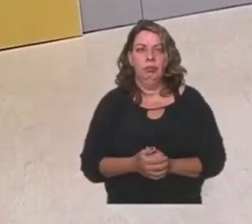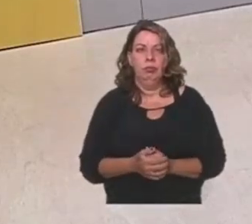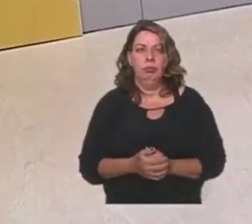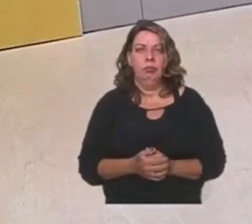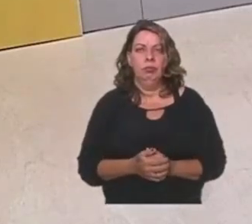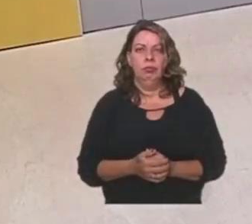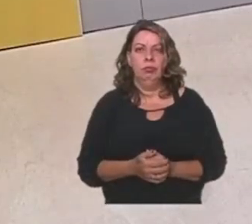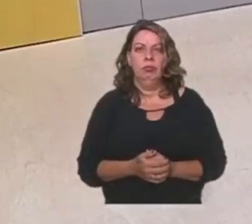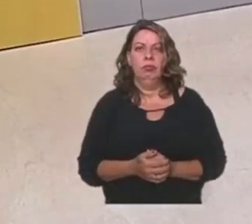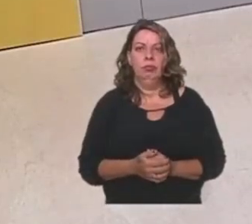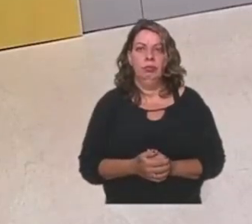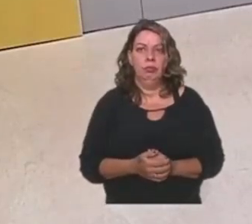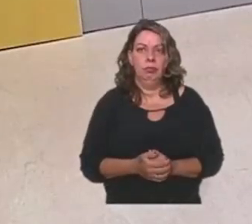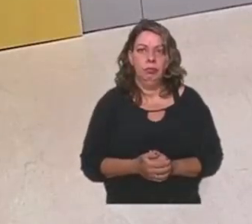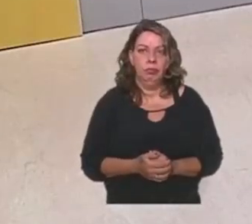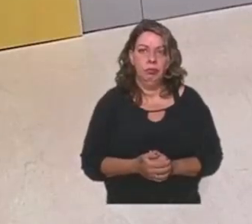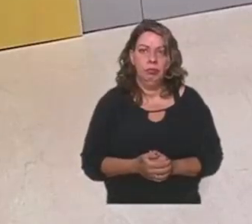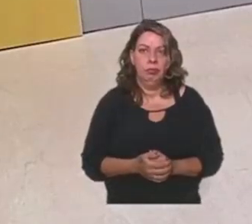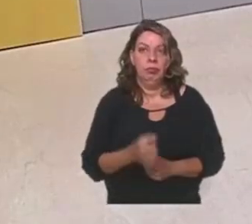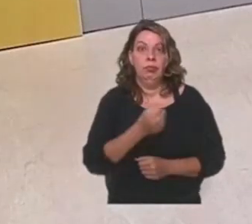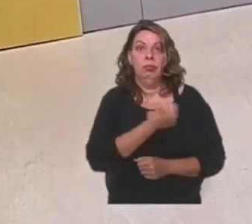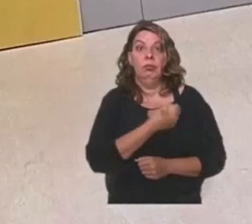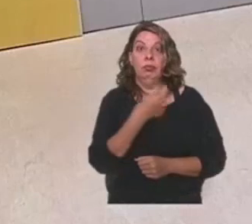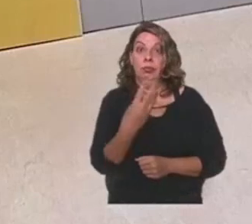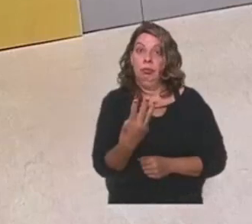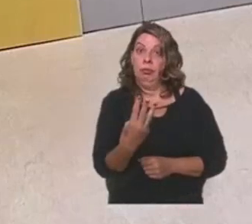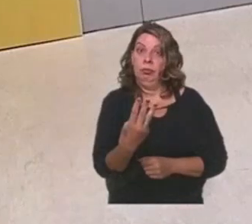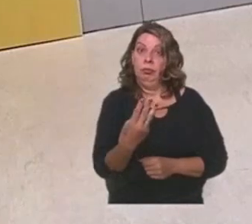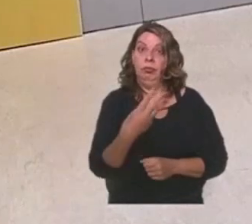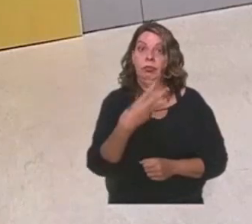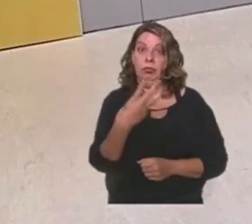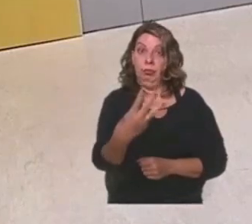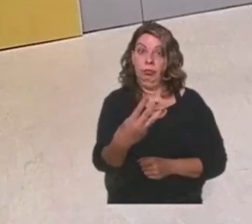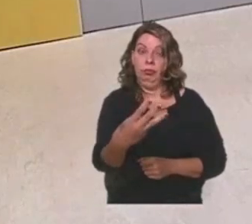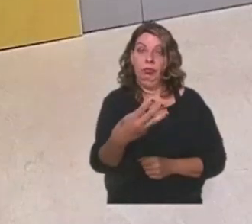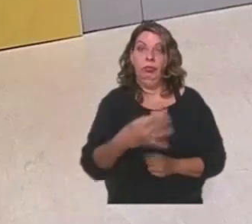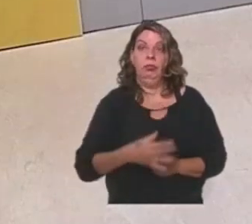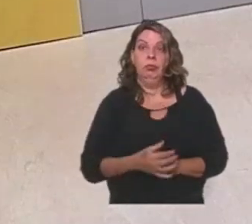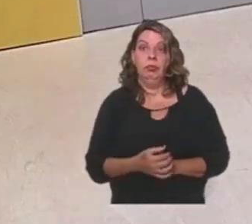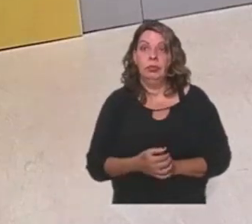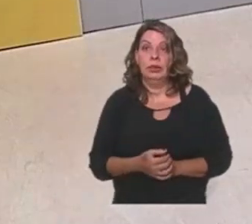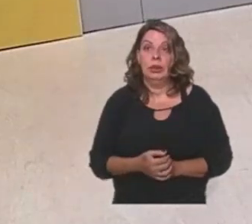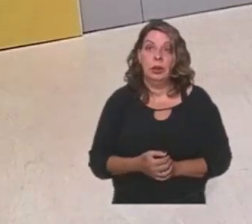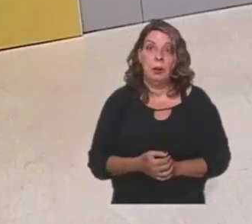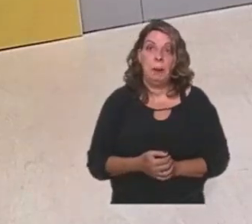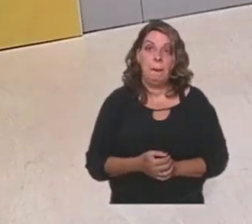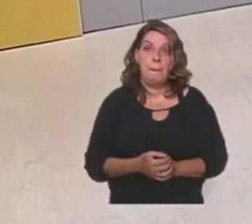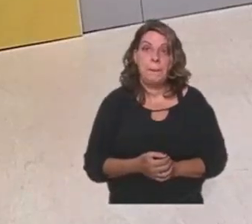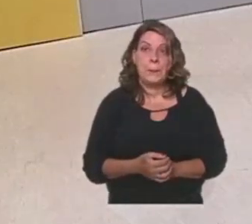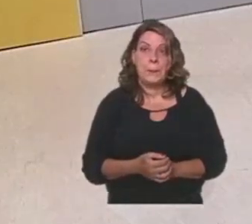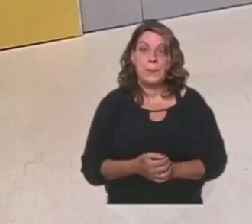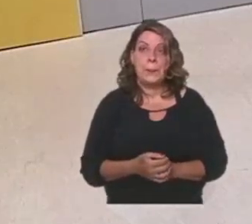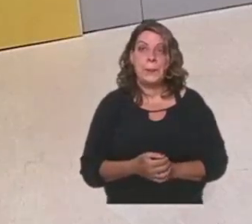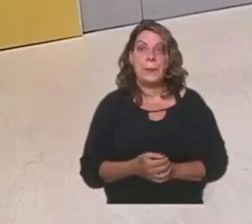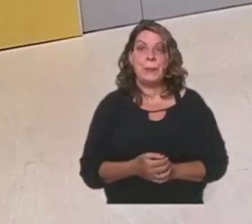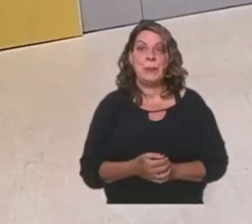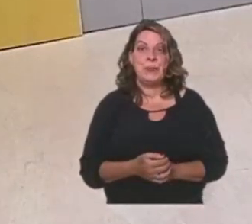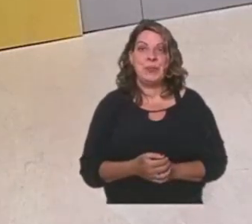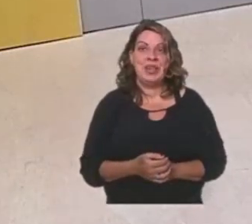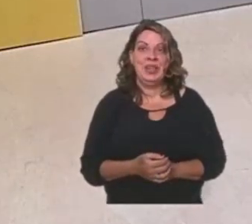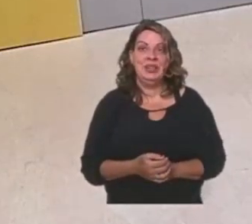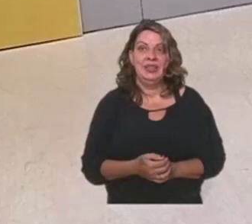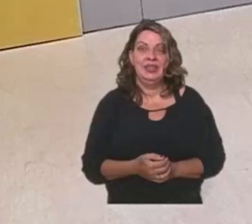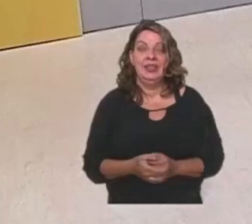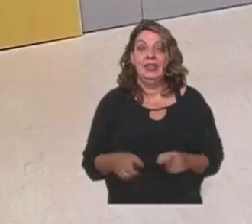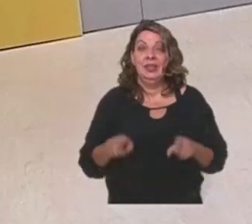vai marcando o número 7 que o número 3 também chegou, número 3, olha aí o número